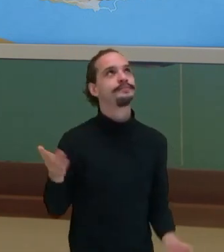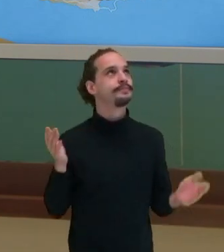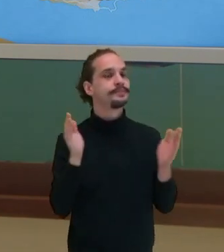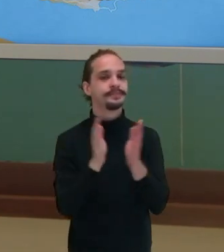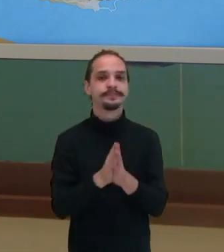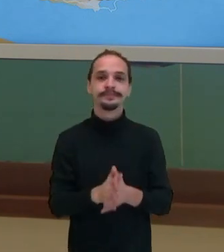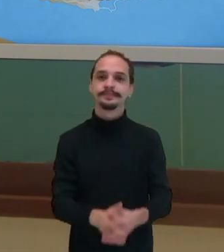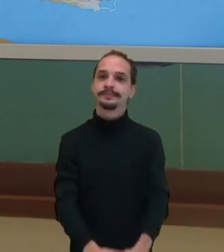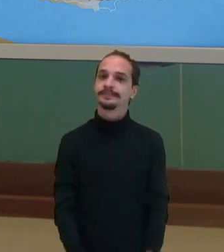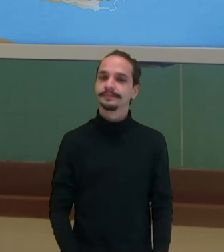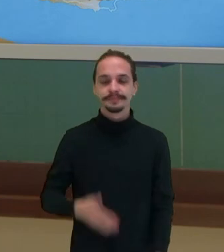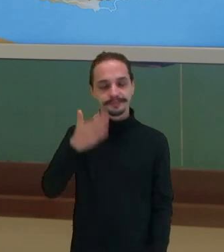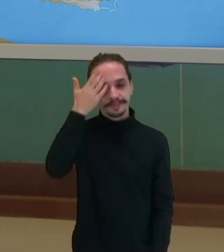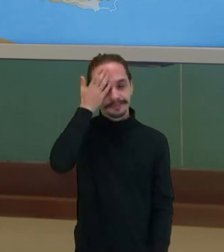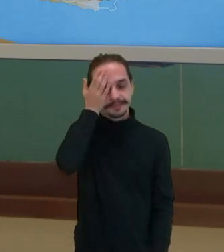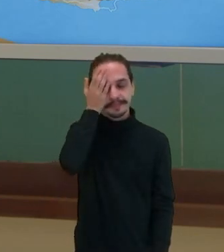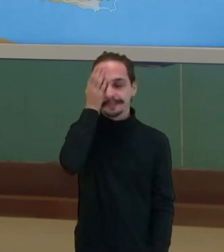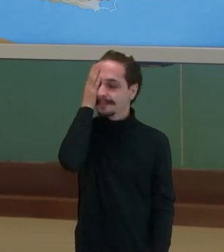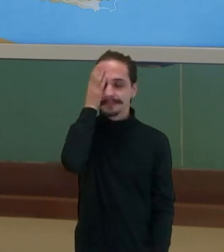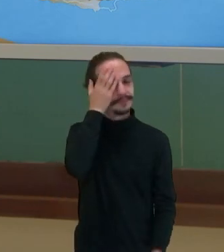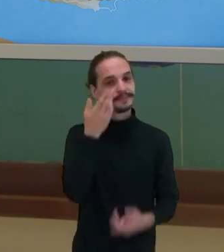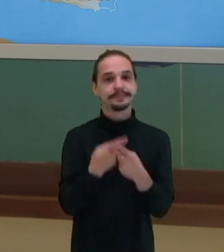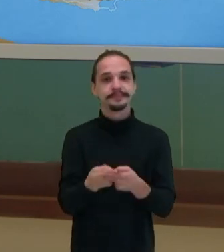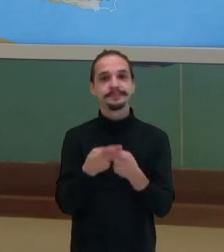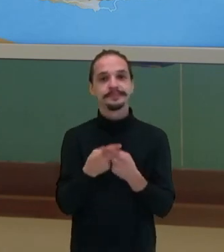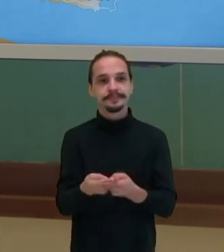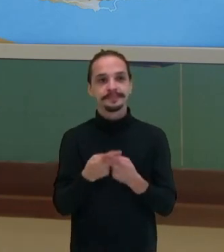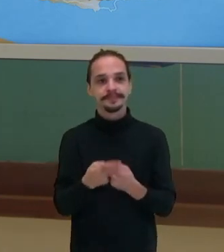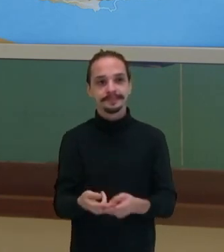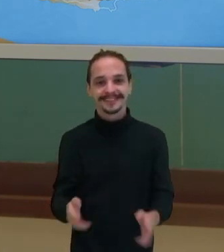Ai, meu Deus, dá-me paciência.